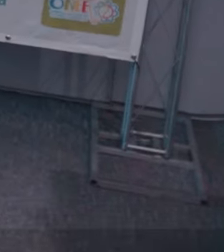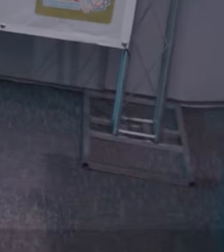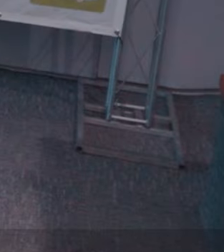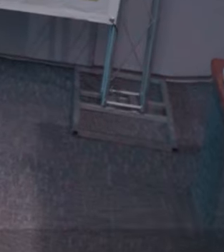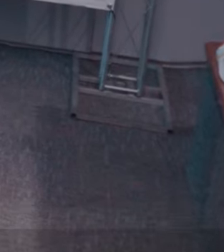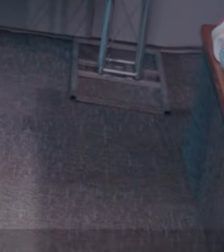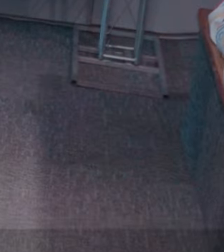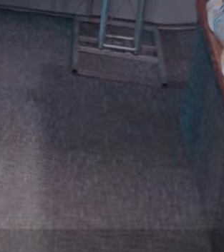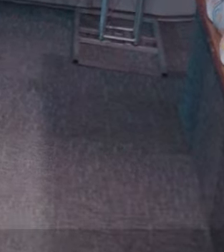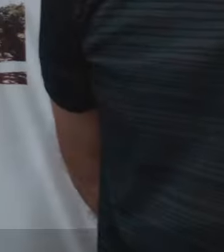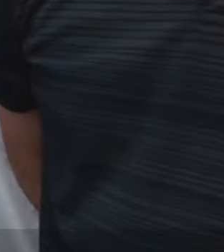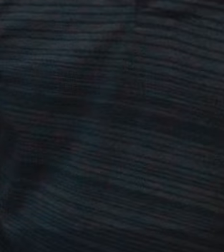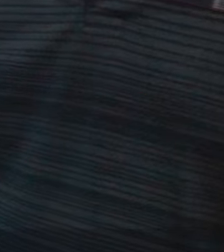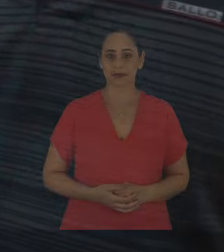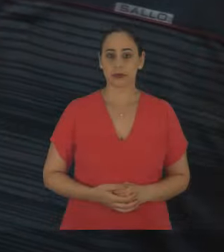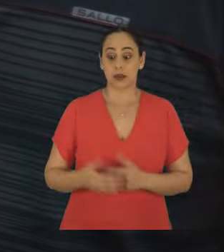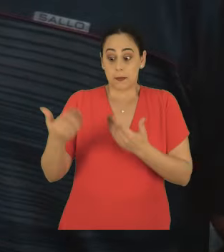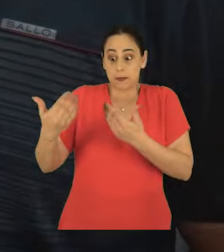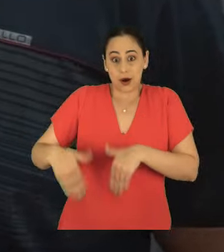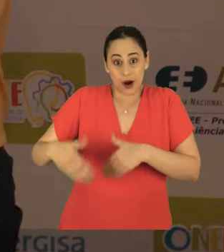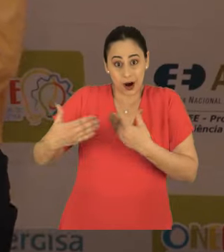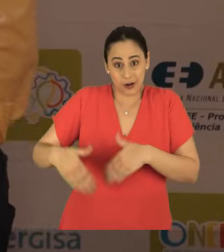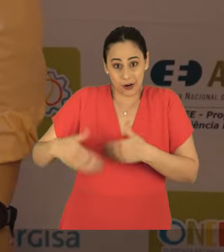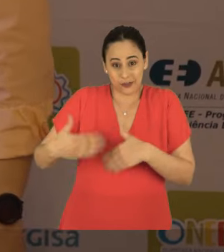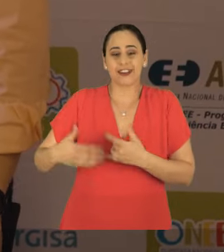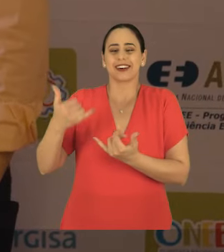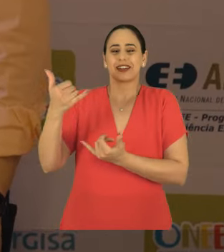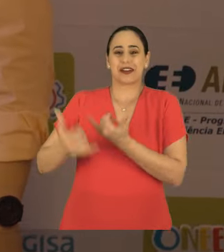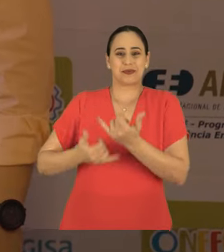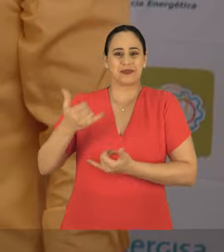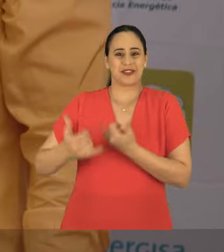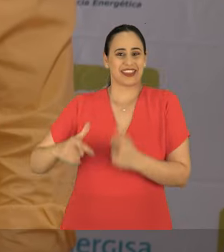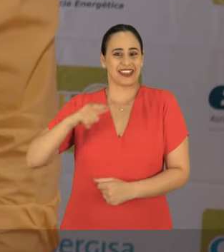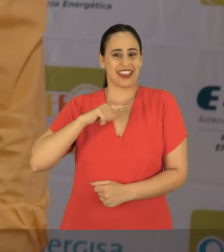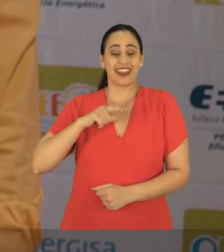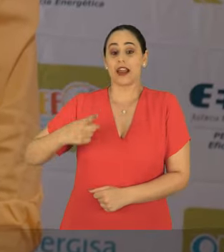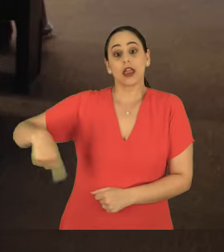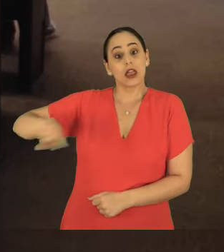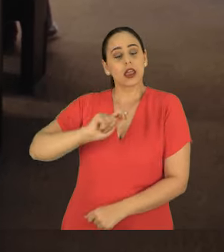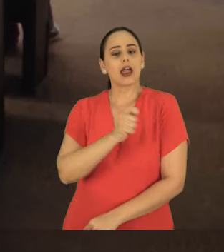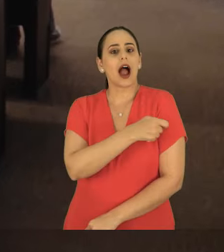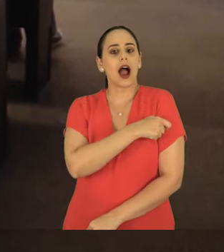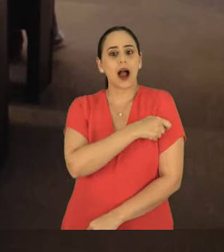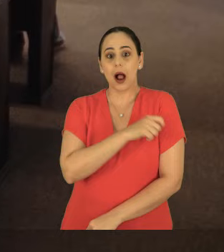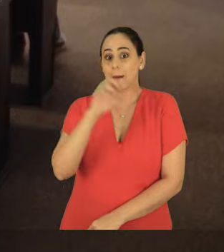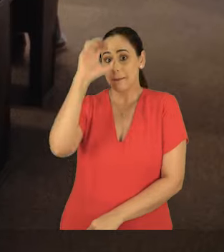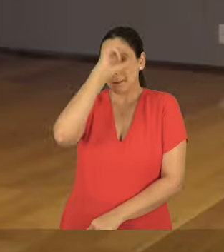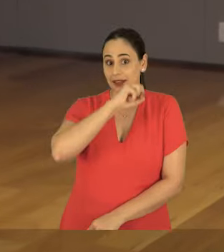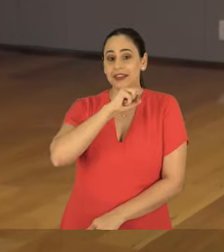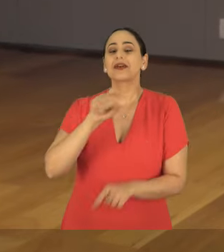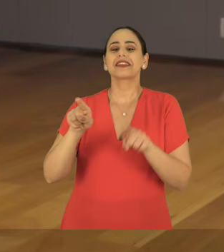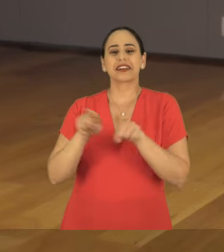A forma como a prova, né, foi gamificada permitiu aos alunos aprenderem